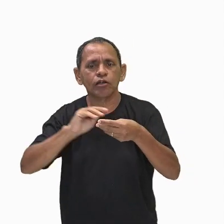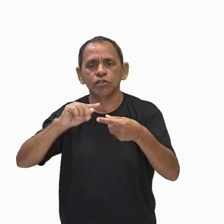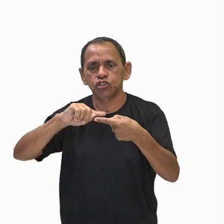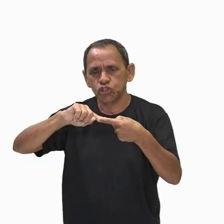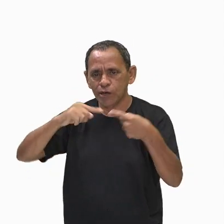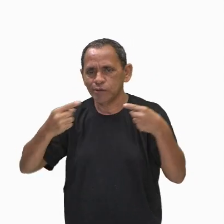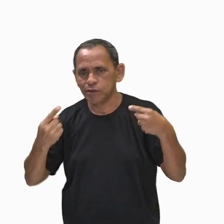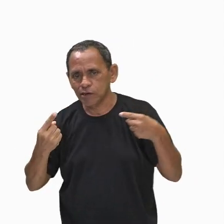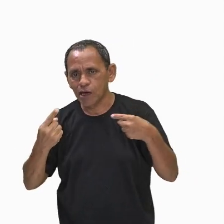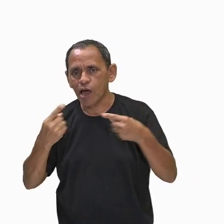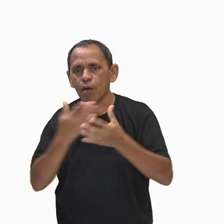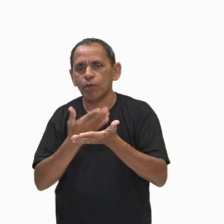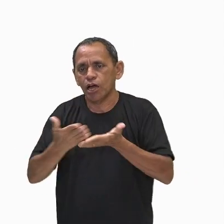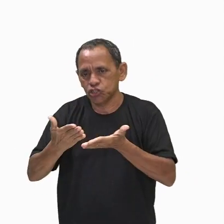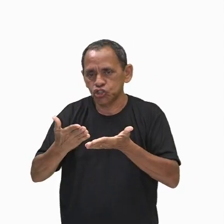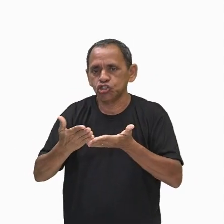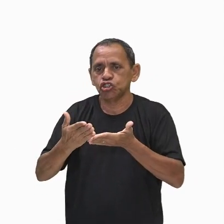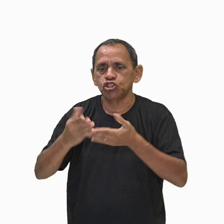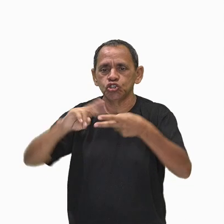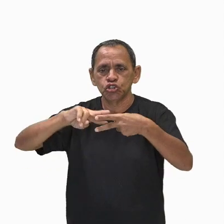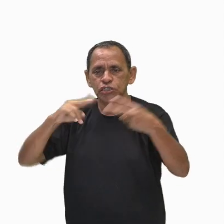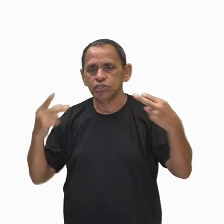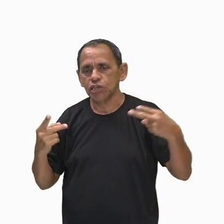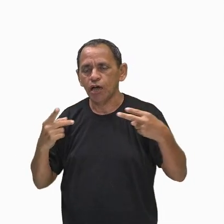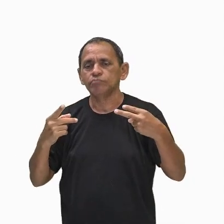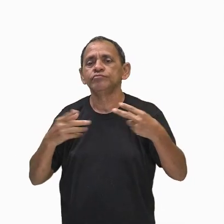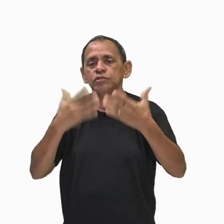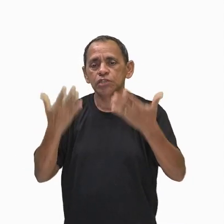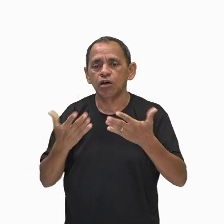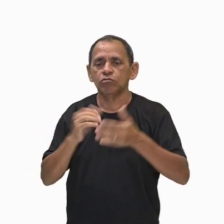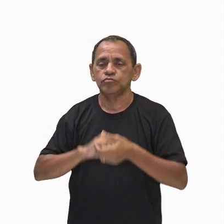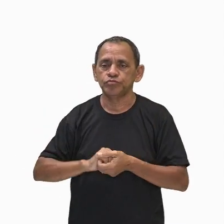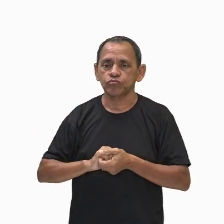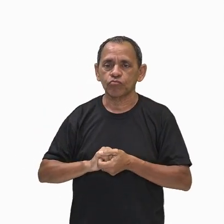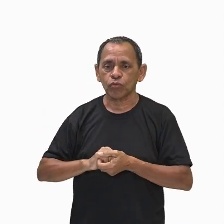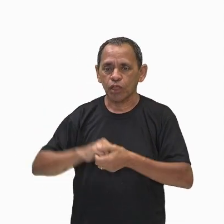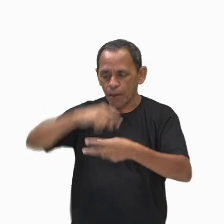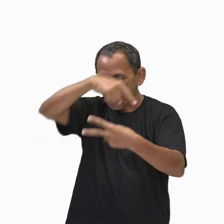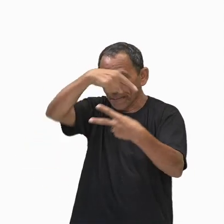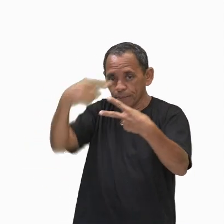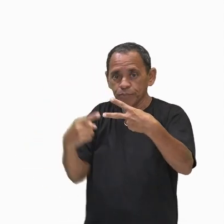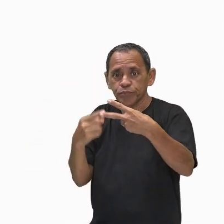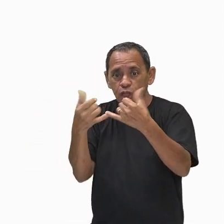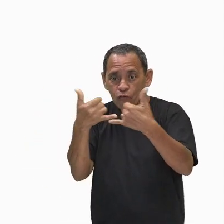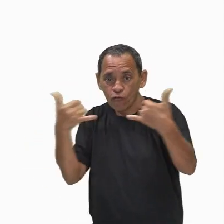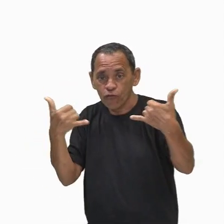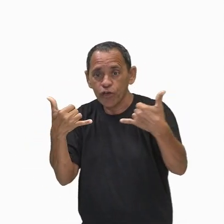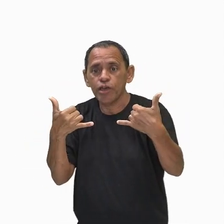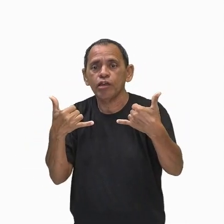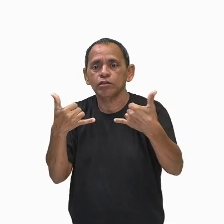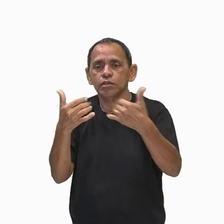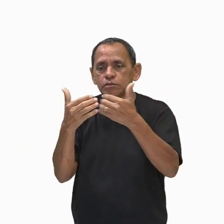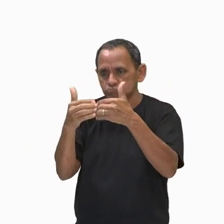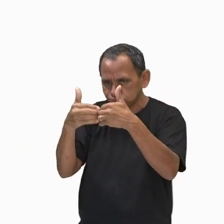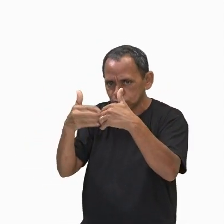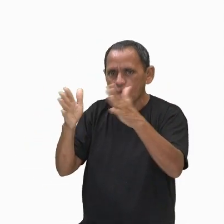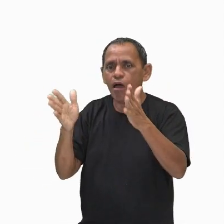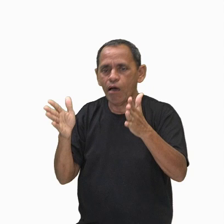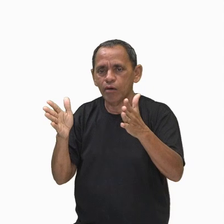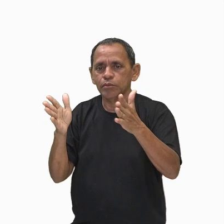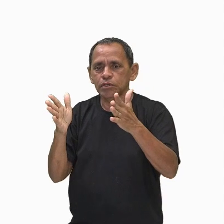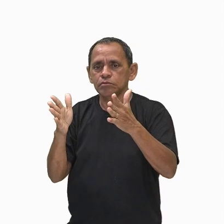esse processo, duas fitas do DNA se abrem, mas elas não se abrem todas. Elas se abrem em um